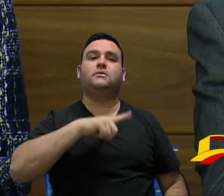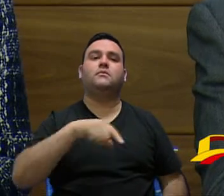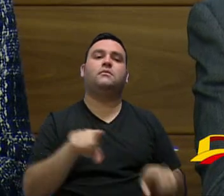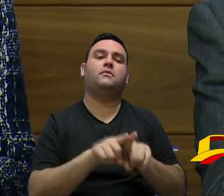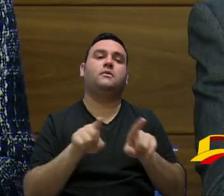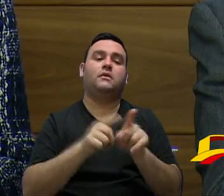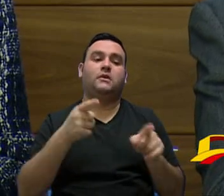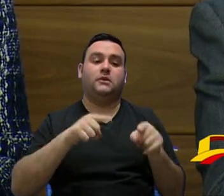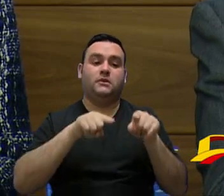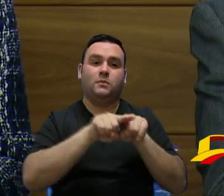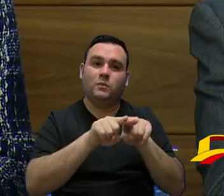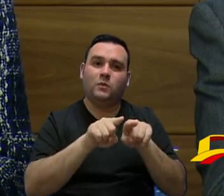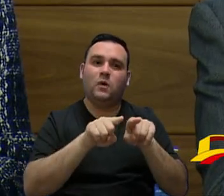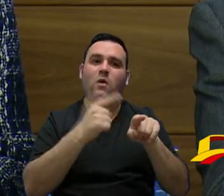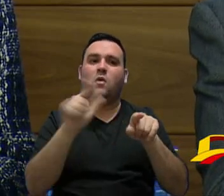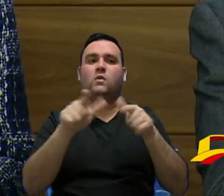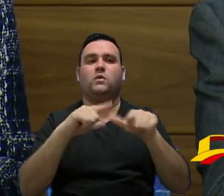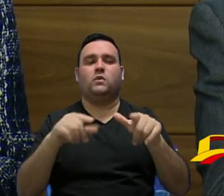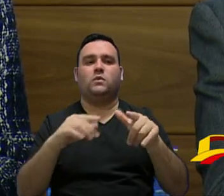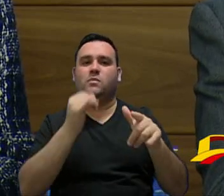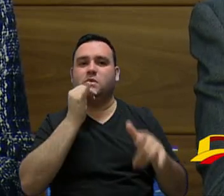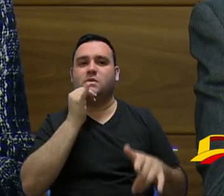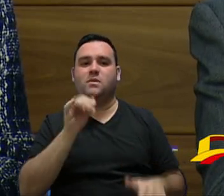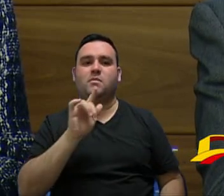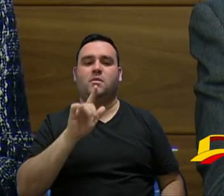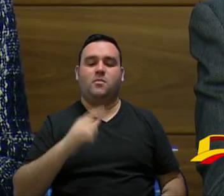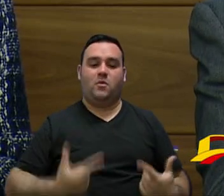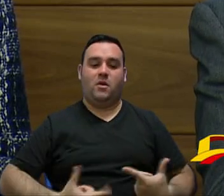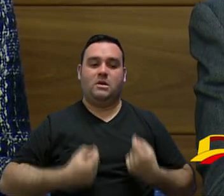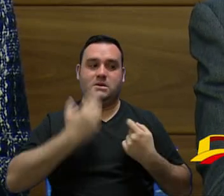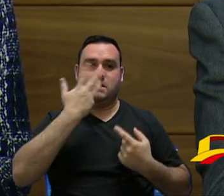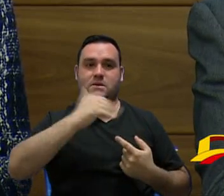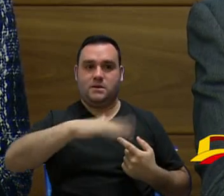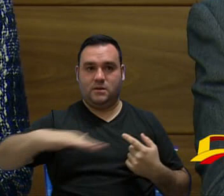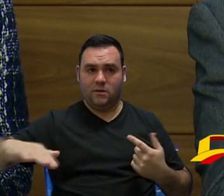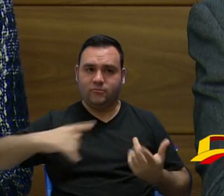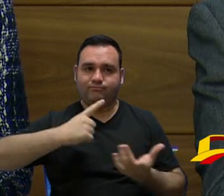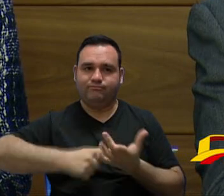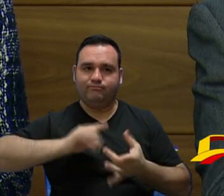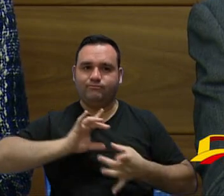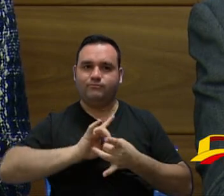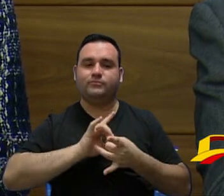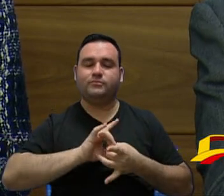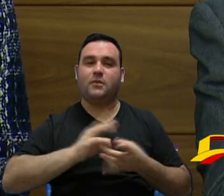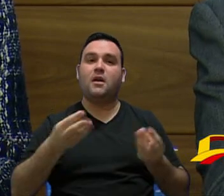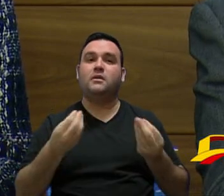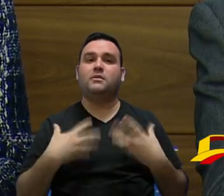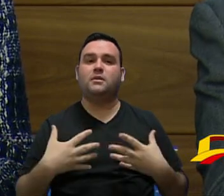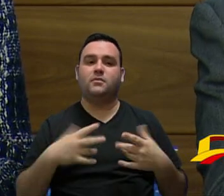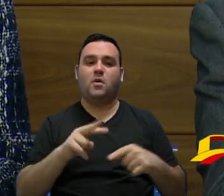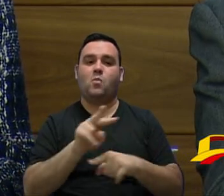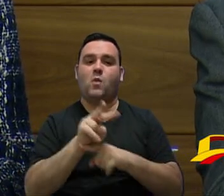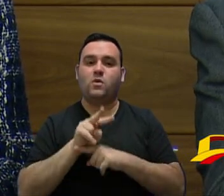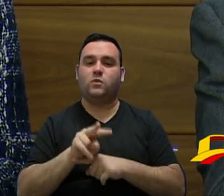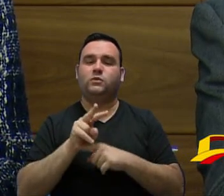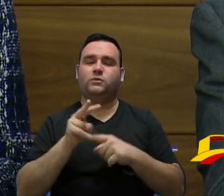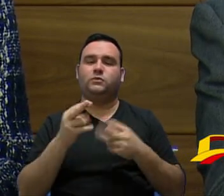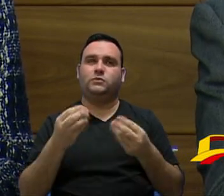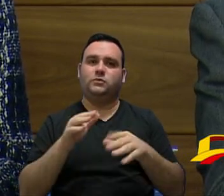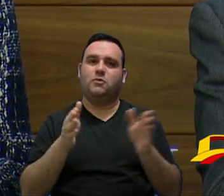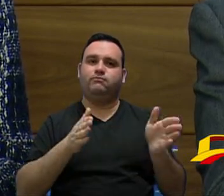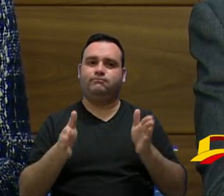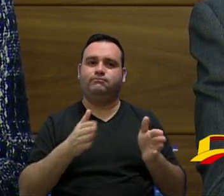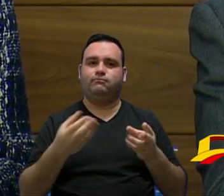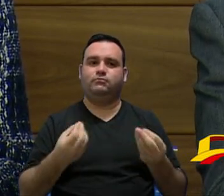temos também a partilha é muito grande com várias entidades por exemplo gpaci que é um grande parceiro nosso ele nos cedeu o empréstimo a cessão